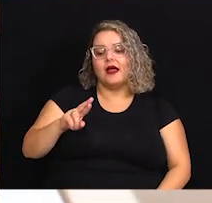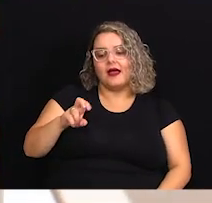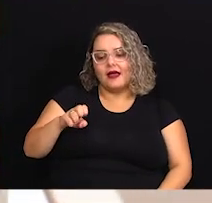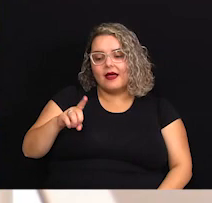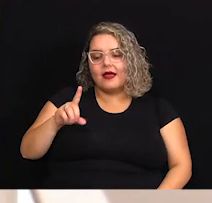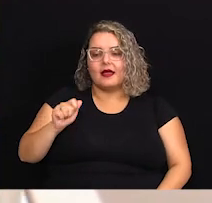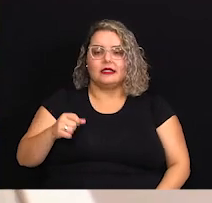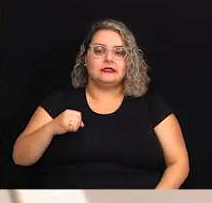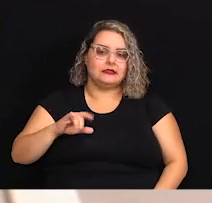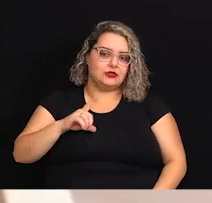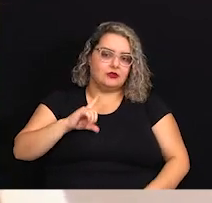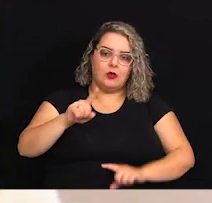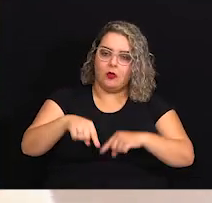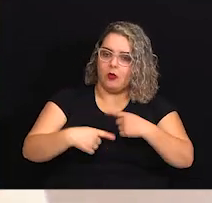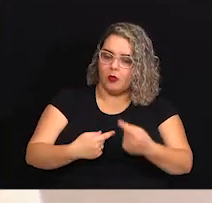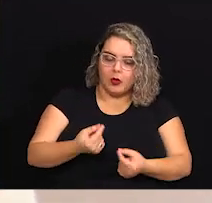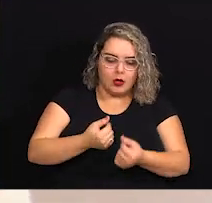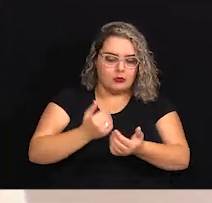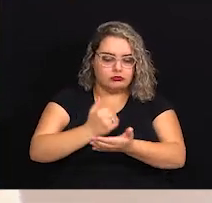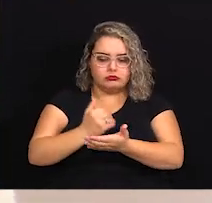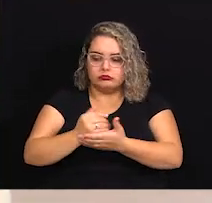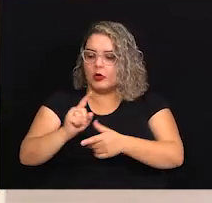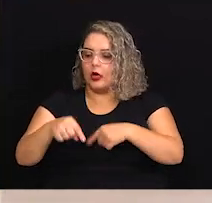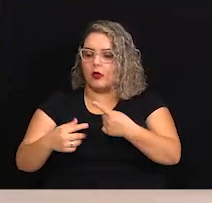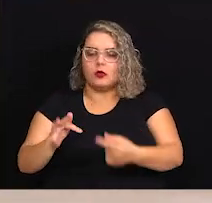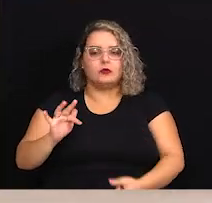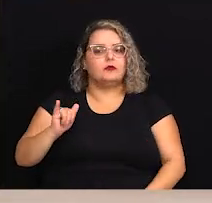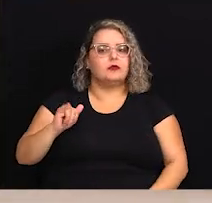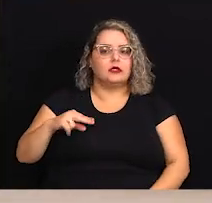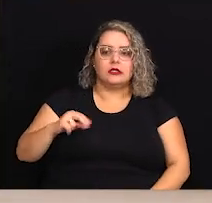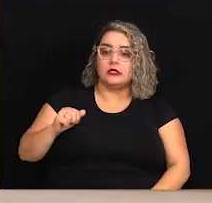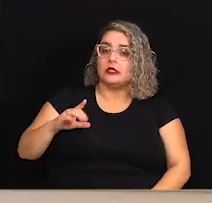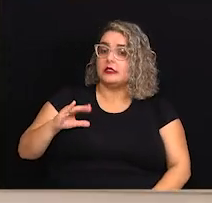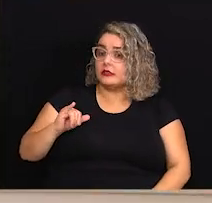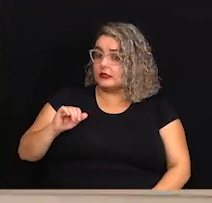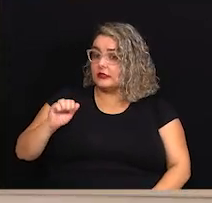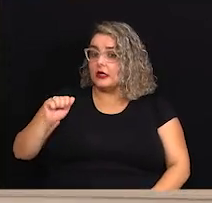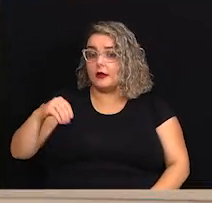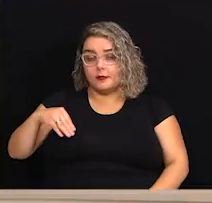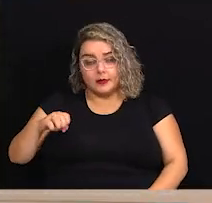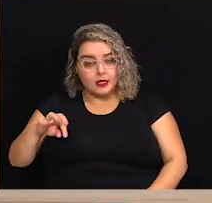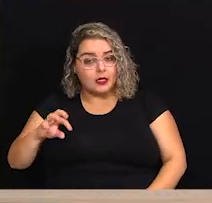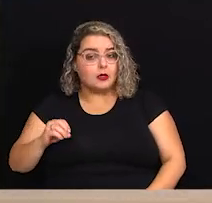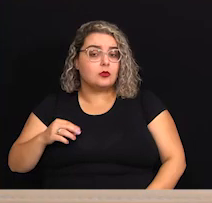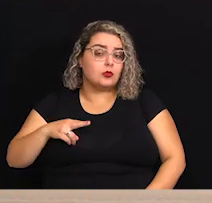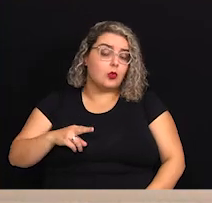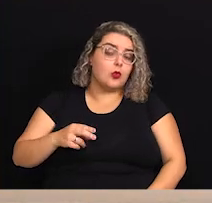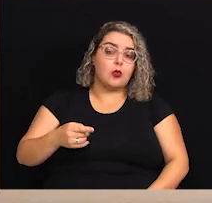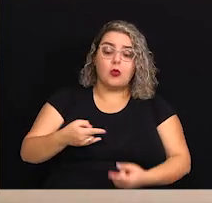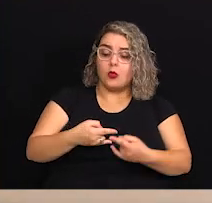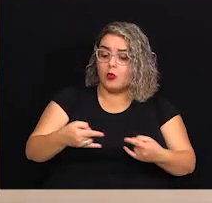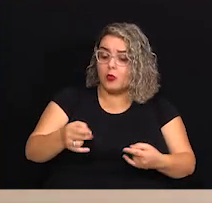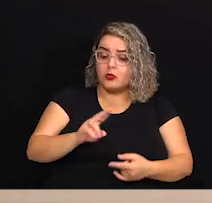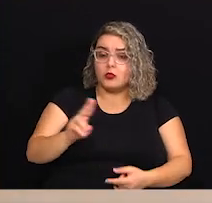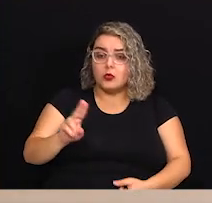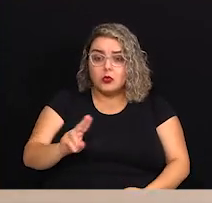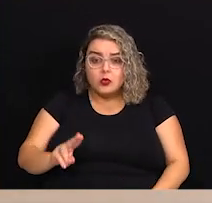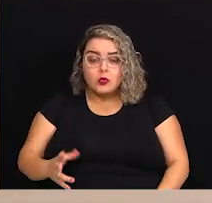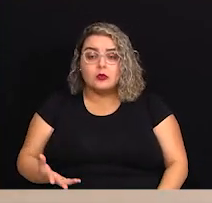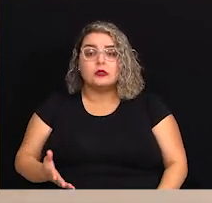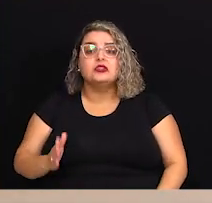ela já tiver algum outro empréstimo, se ela já tiver algum outro financiamento, ou mesmo algumas contas que ela tenha para pagar, e